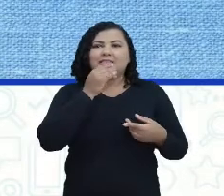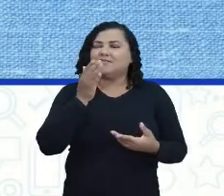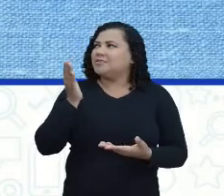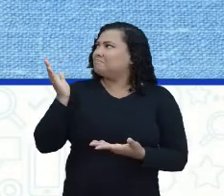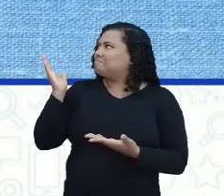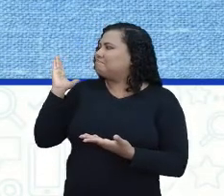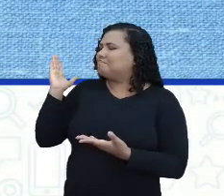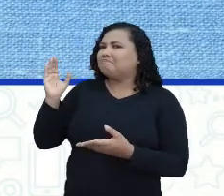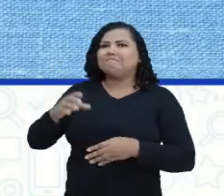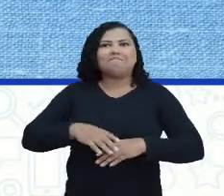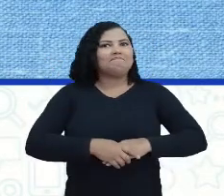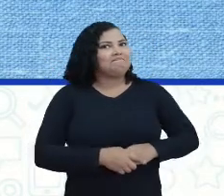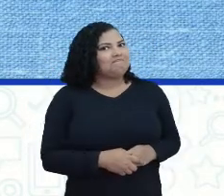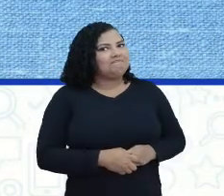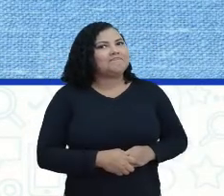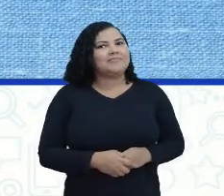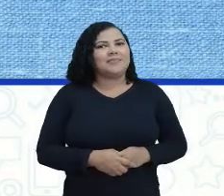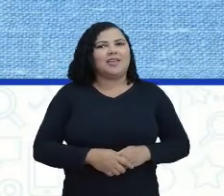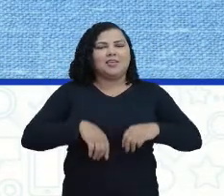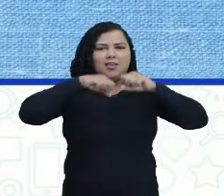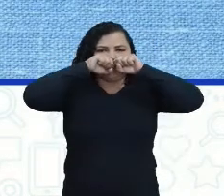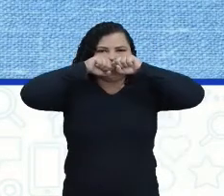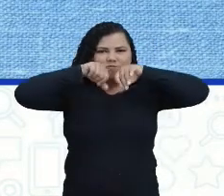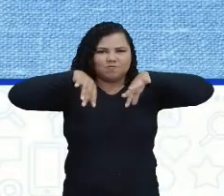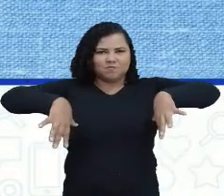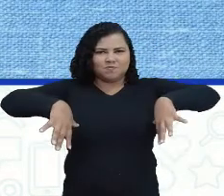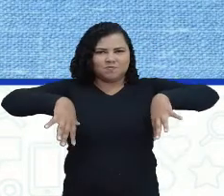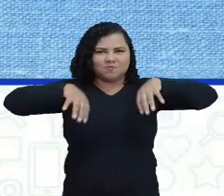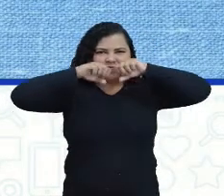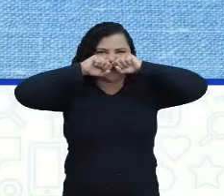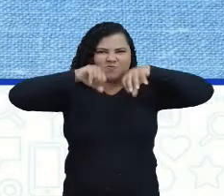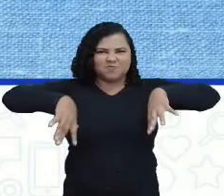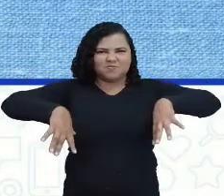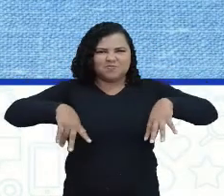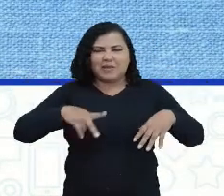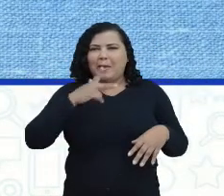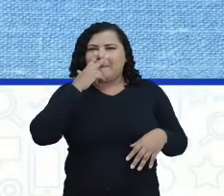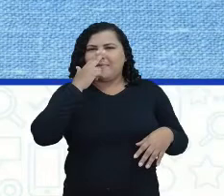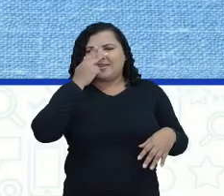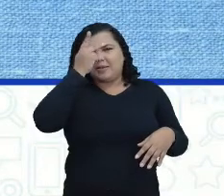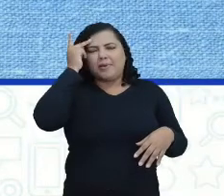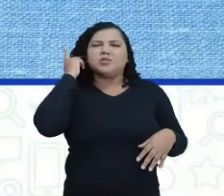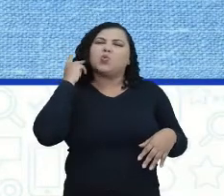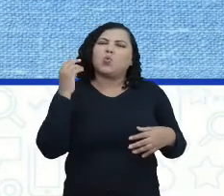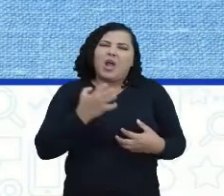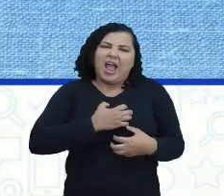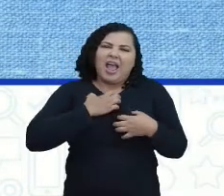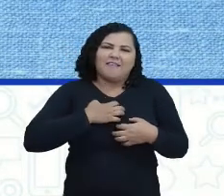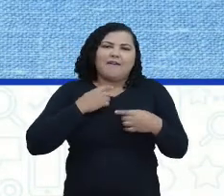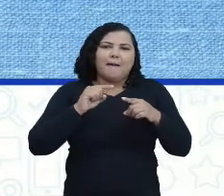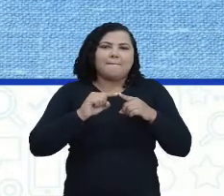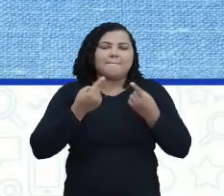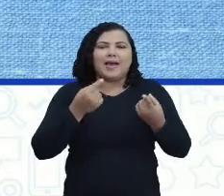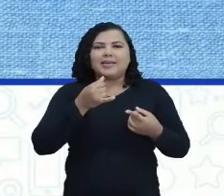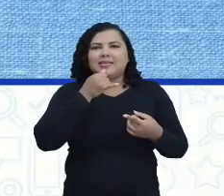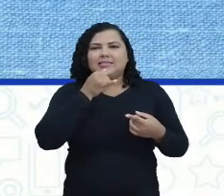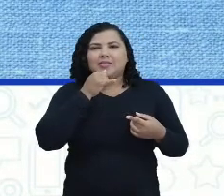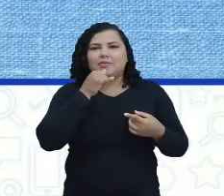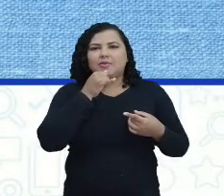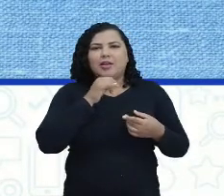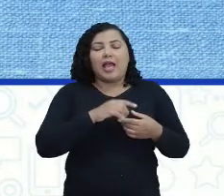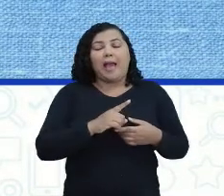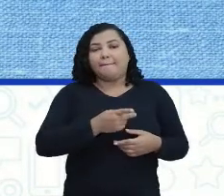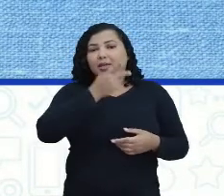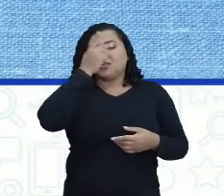triunfo. Ó, a fumaça que sai do nariz pode parecer a representação de uma pessoa com raiva. Mas originalmente quem